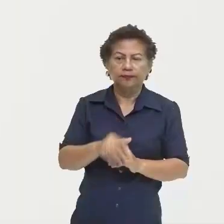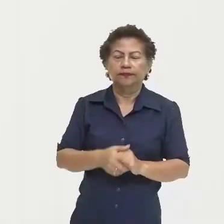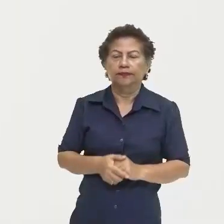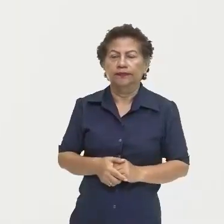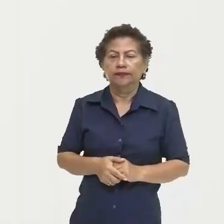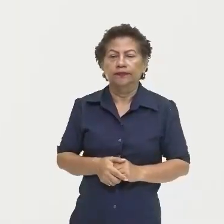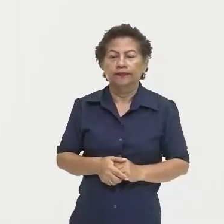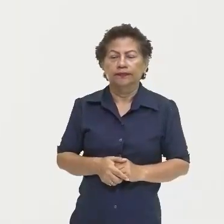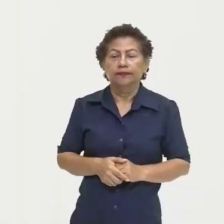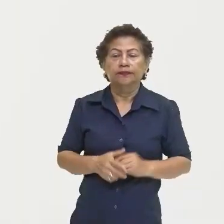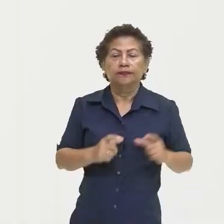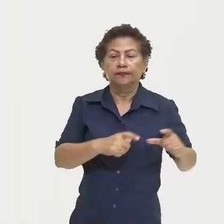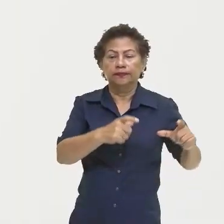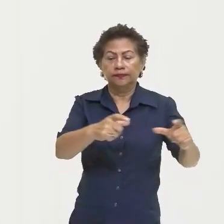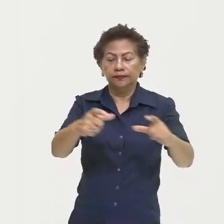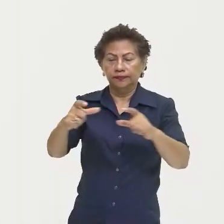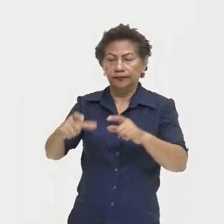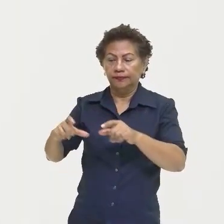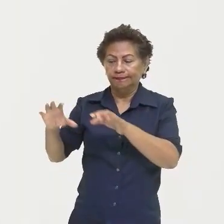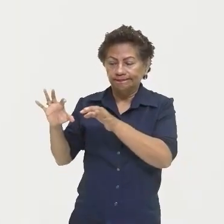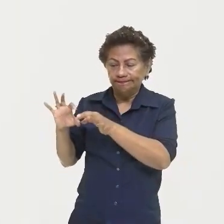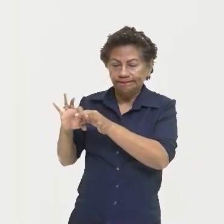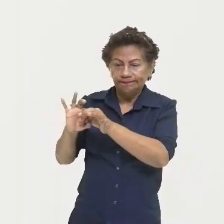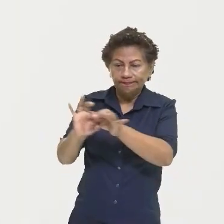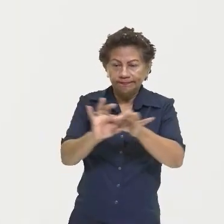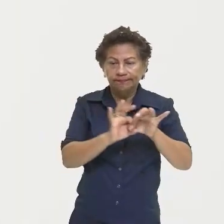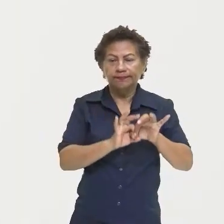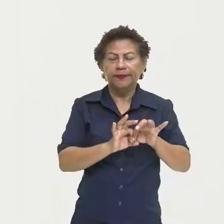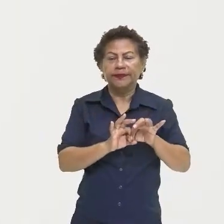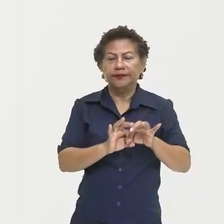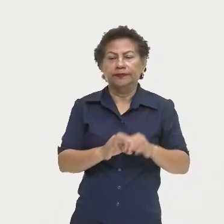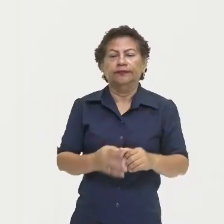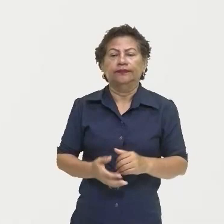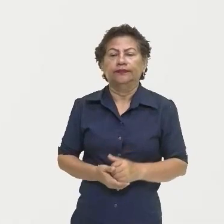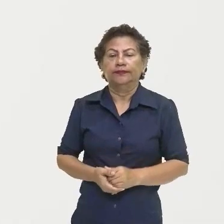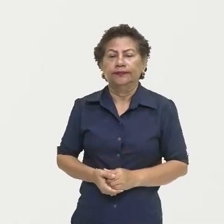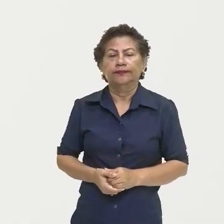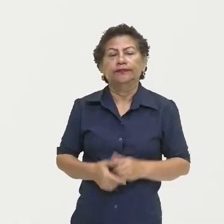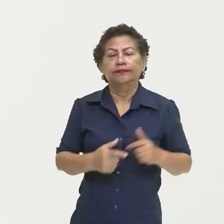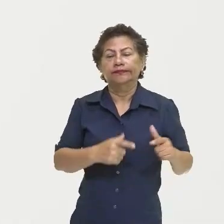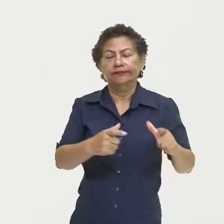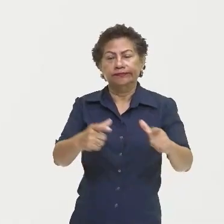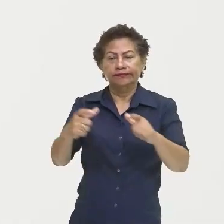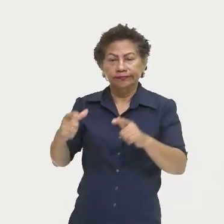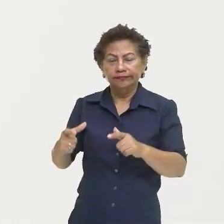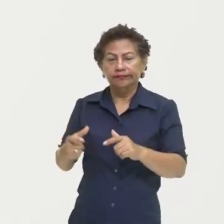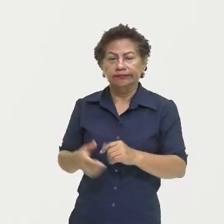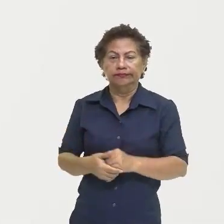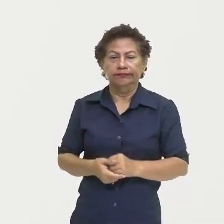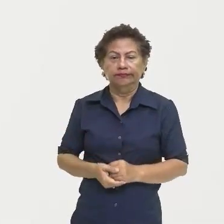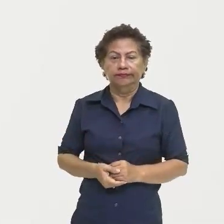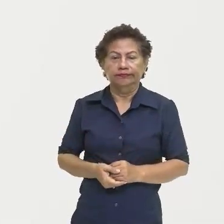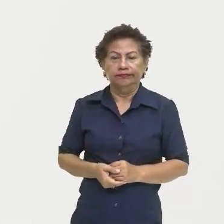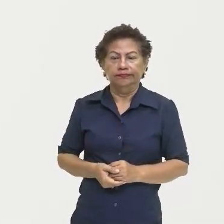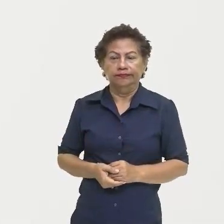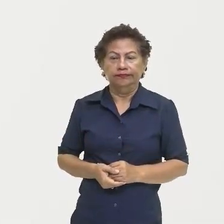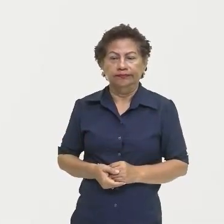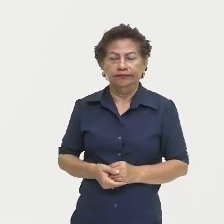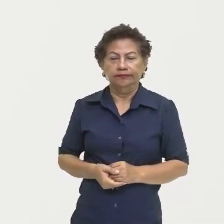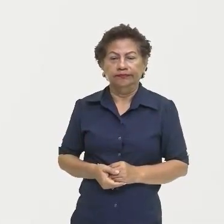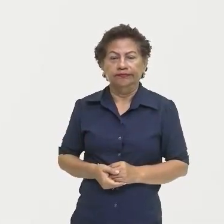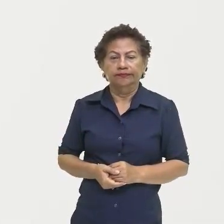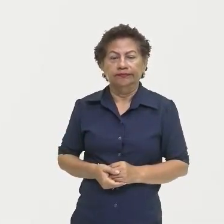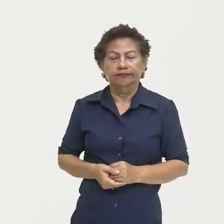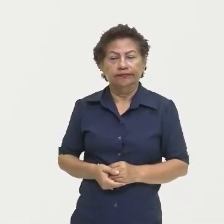eles estão conectados, né? A gente tem aí os lugares conectados a uma rede de fluxos,